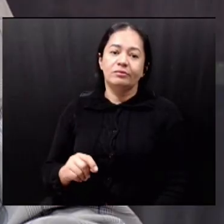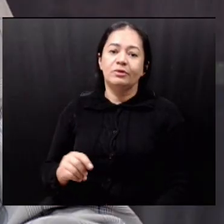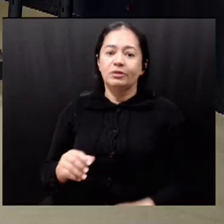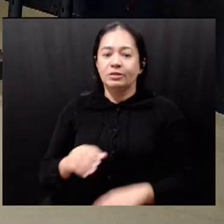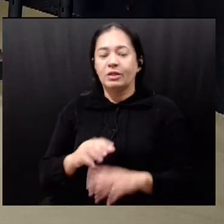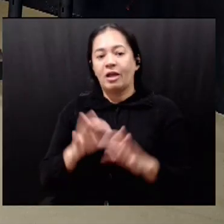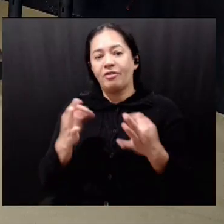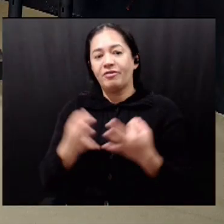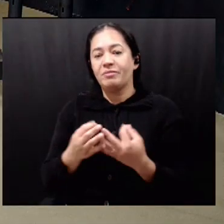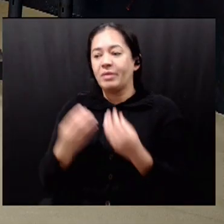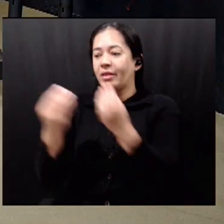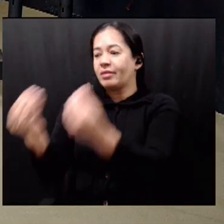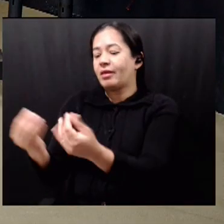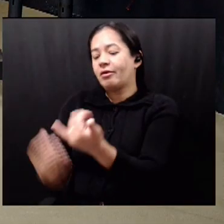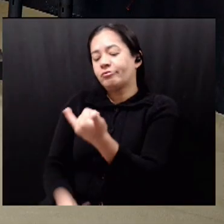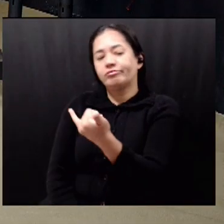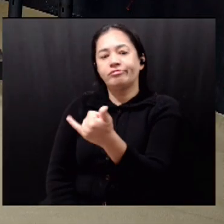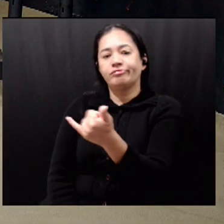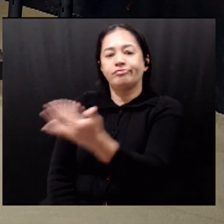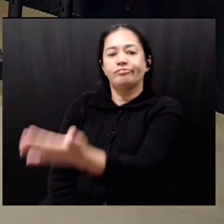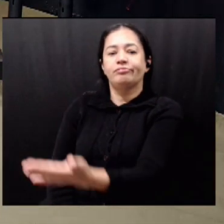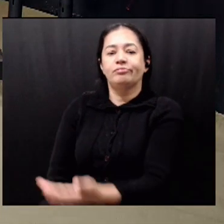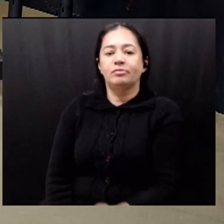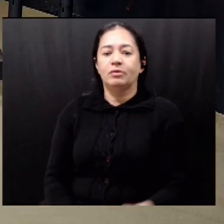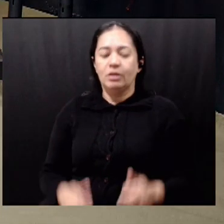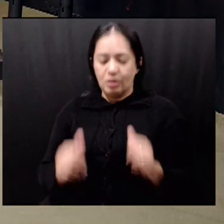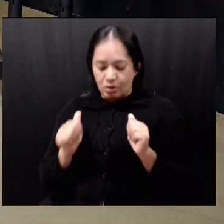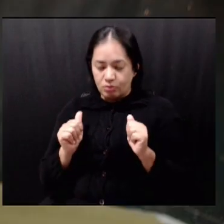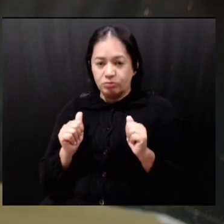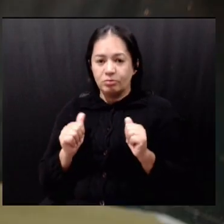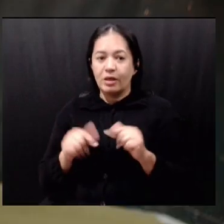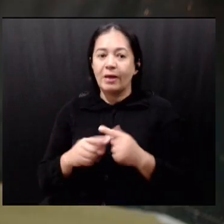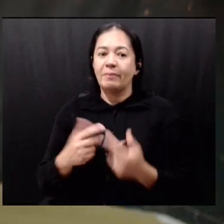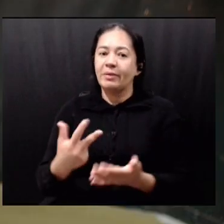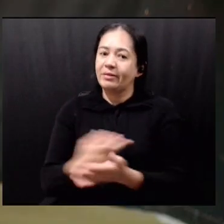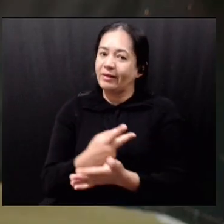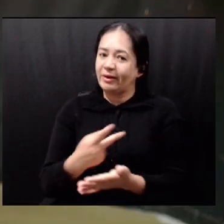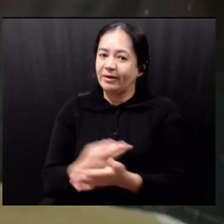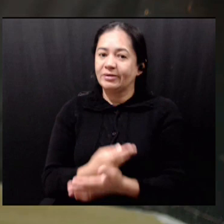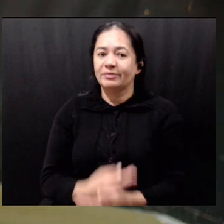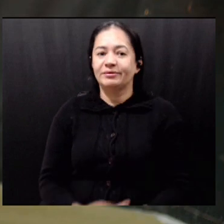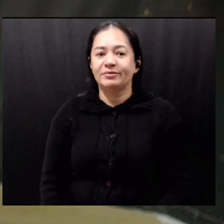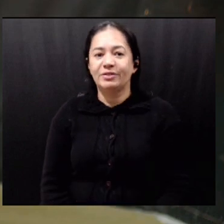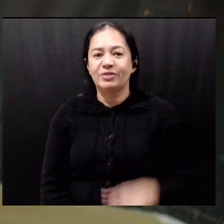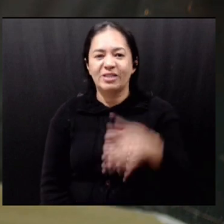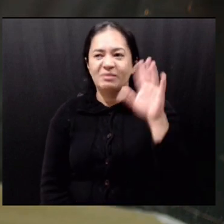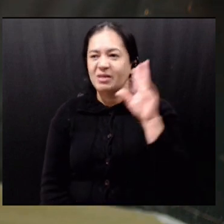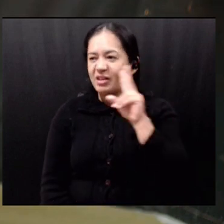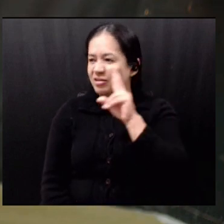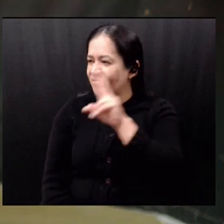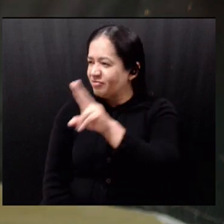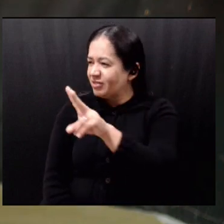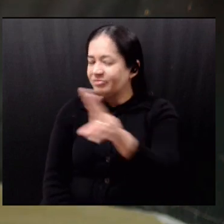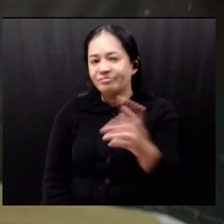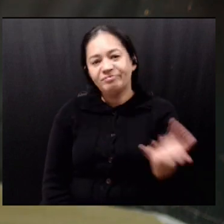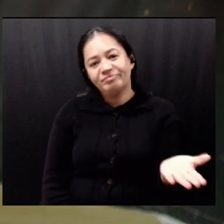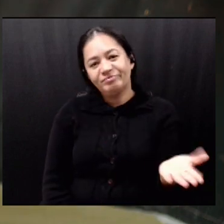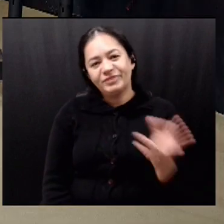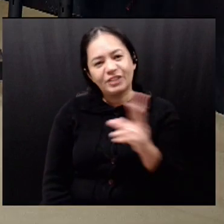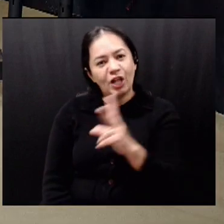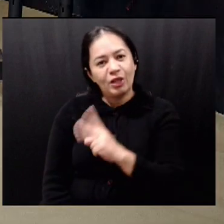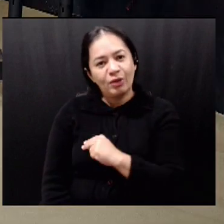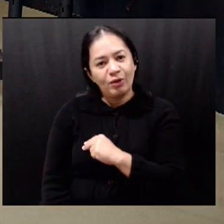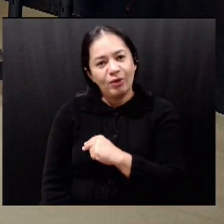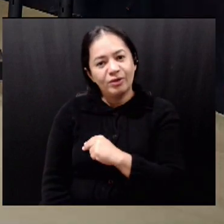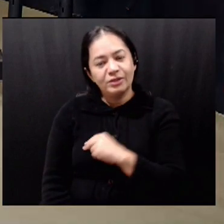para aquela criança para anestesiar mesmo. E isso não é o certo, né? E é o que mais a gente vê, né, Beatriz? Nossa. E o que eu fico pensando